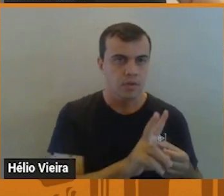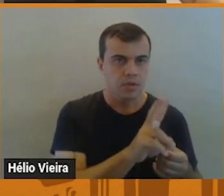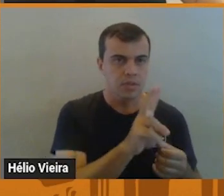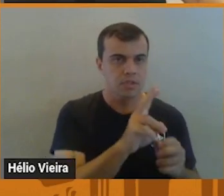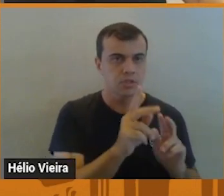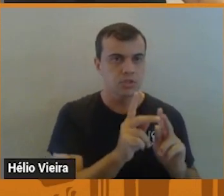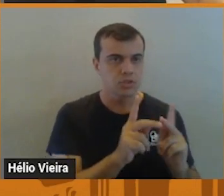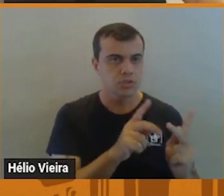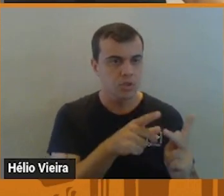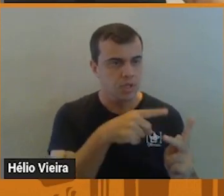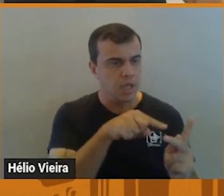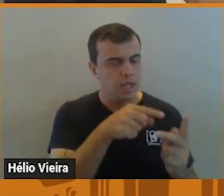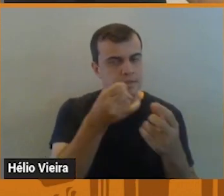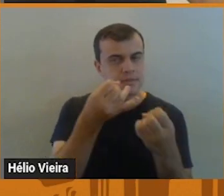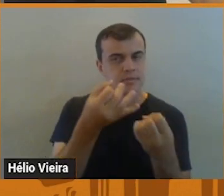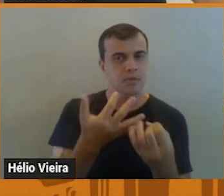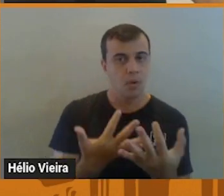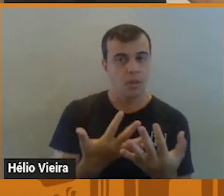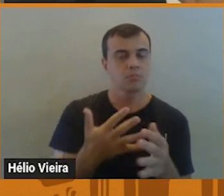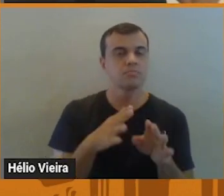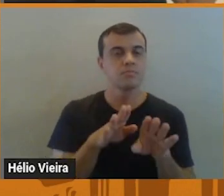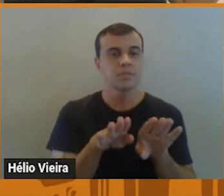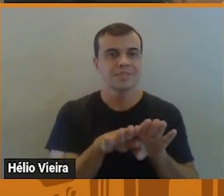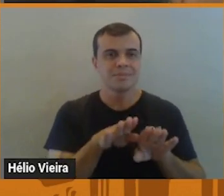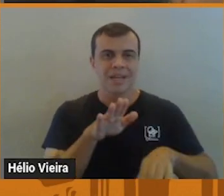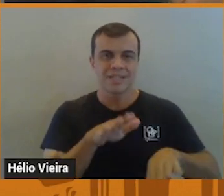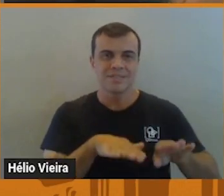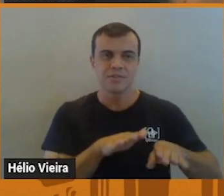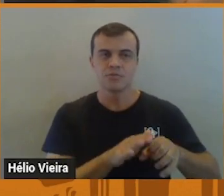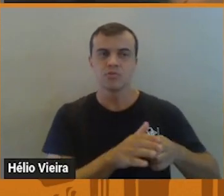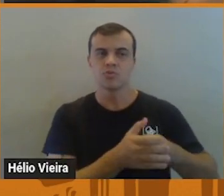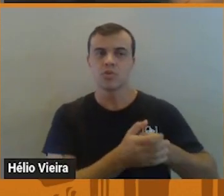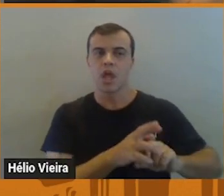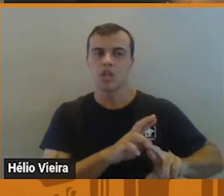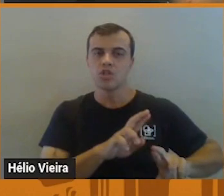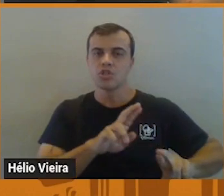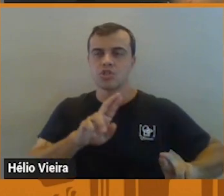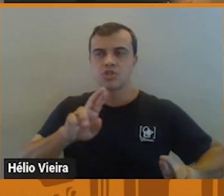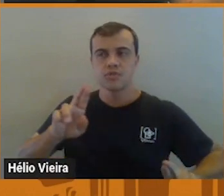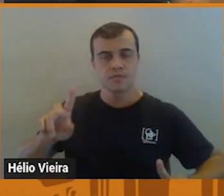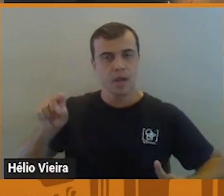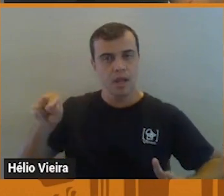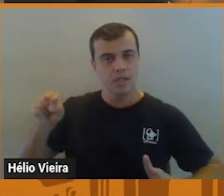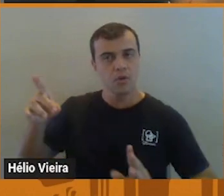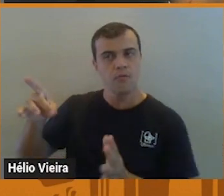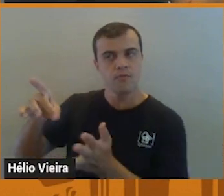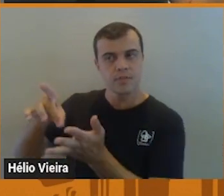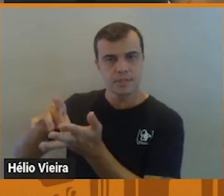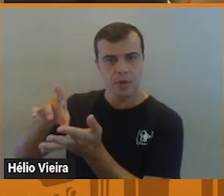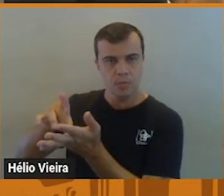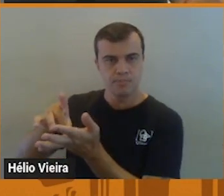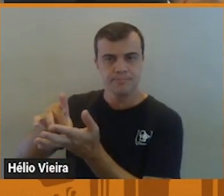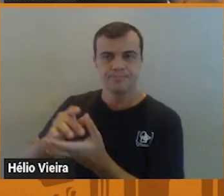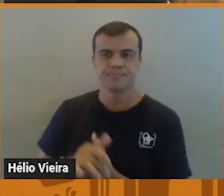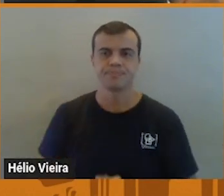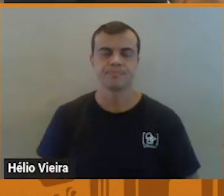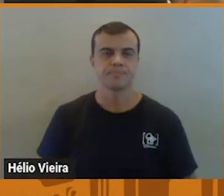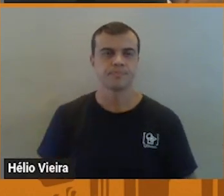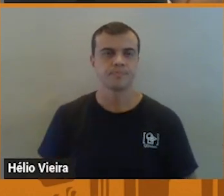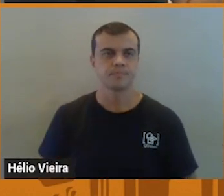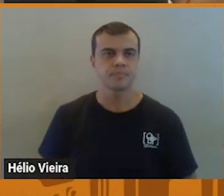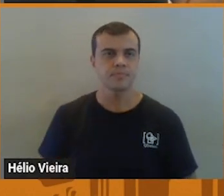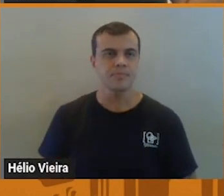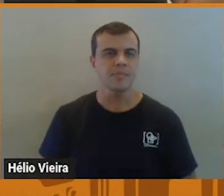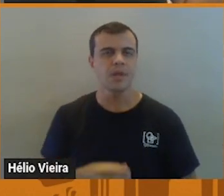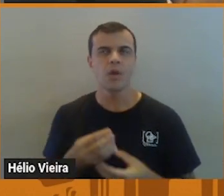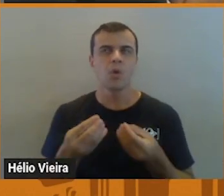histórias que eles contam e que muitas vezes destoam do que está registrado como oficial. É